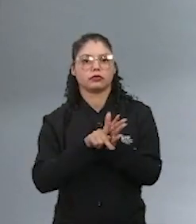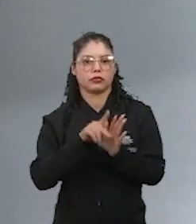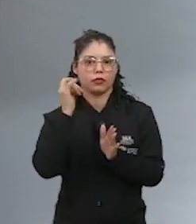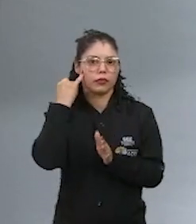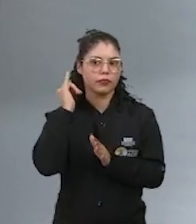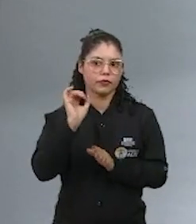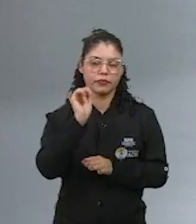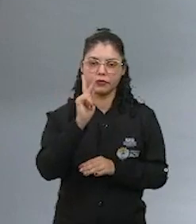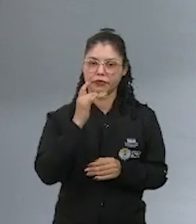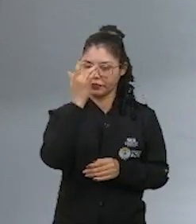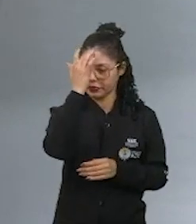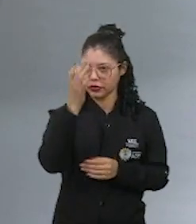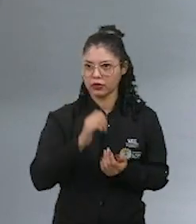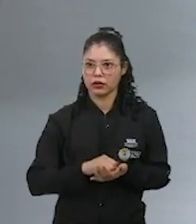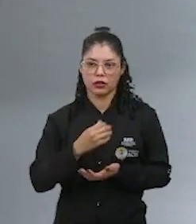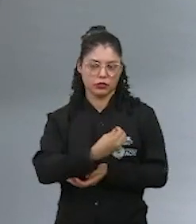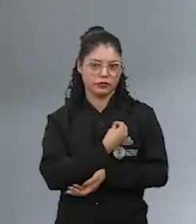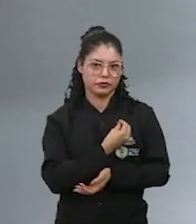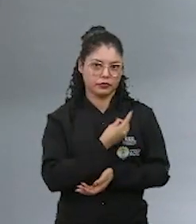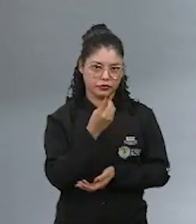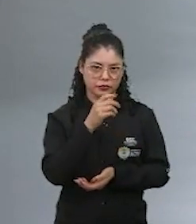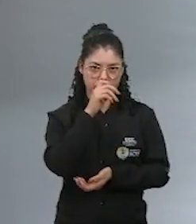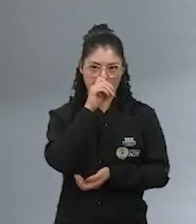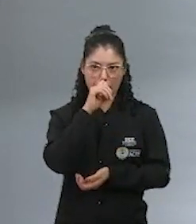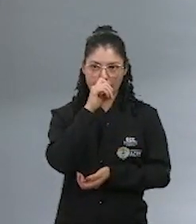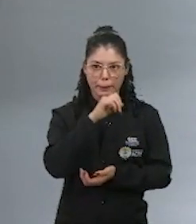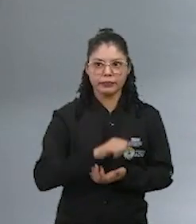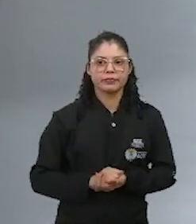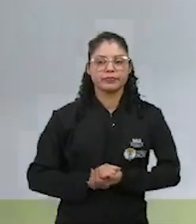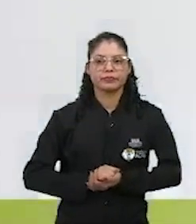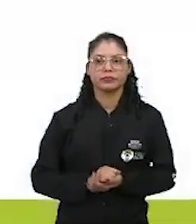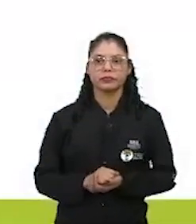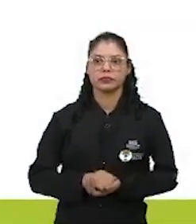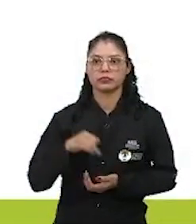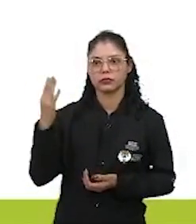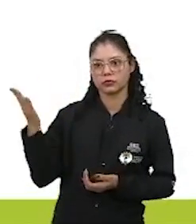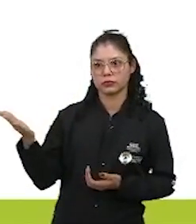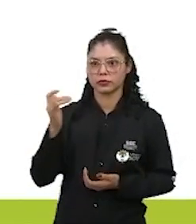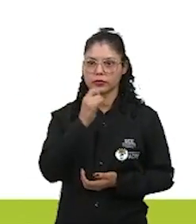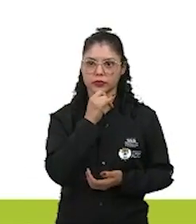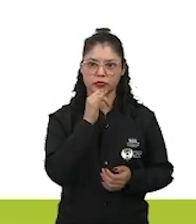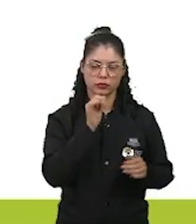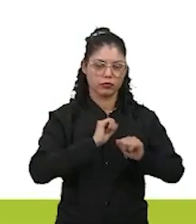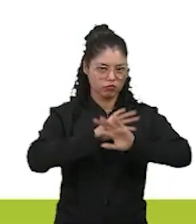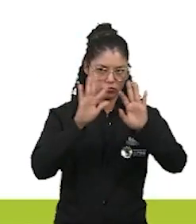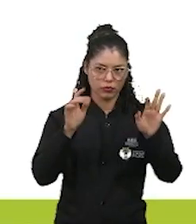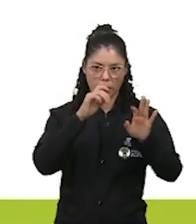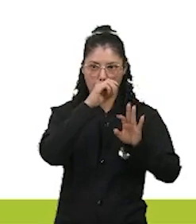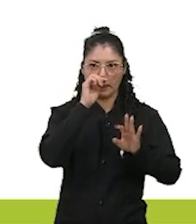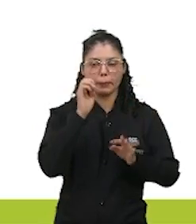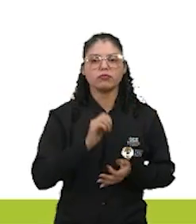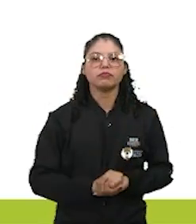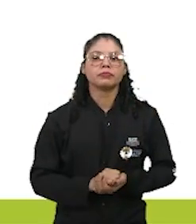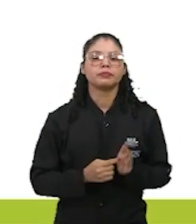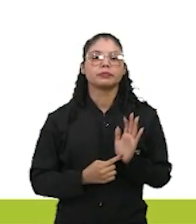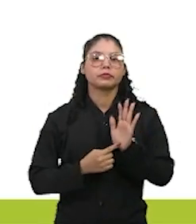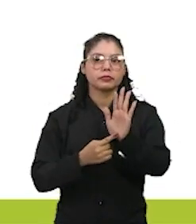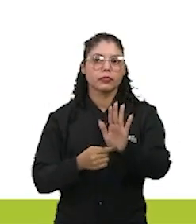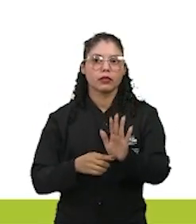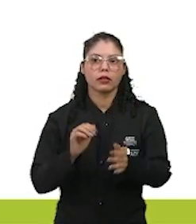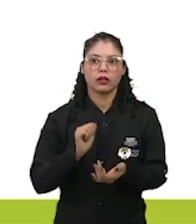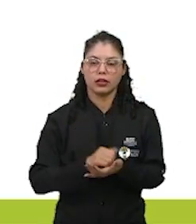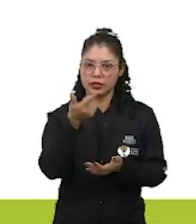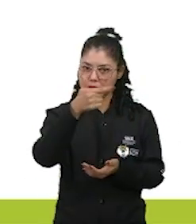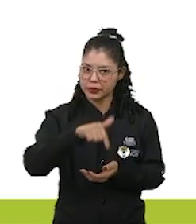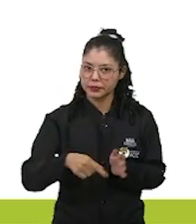Pitágoras, tá? Para facilitar a vida de você, estudante. Vem comigo. A gente tem aqui um exemplo mais claro, tá bom? De demonstração. De novo,